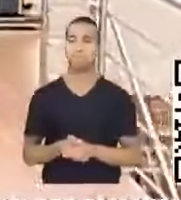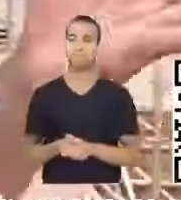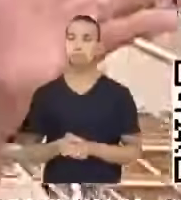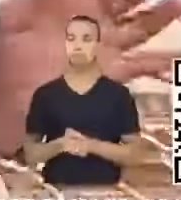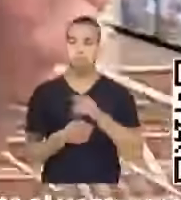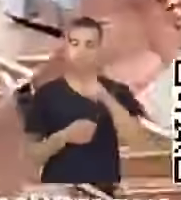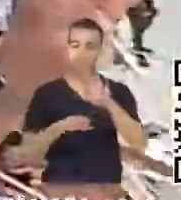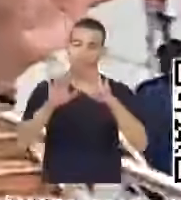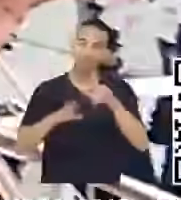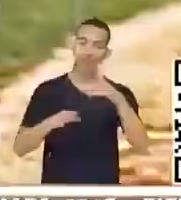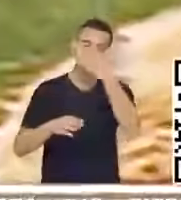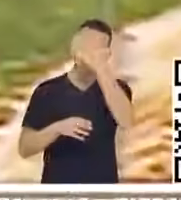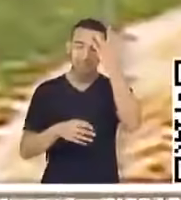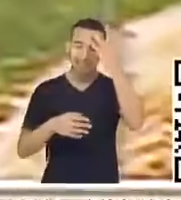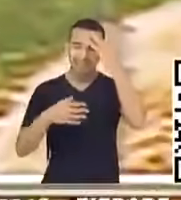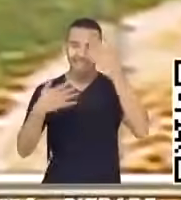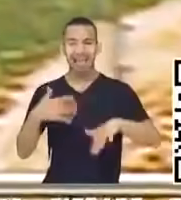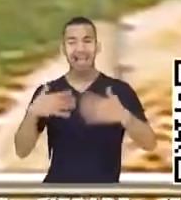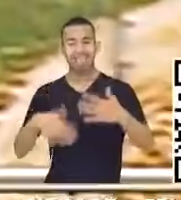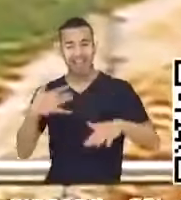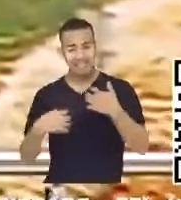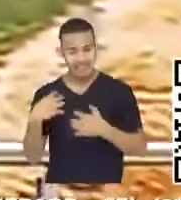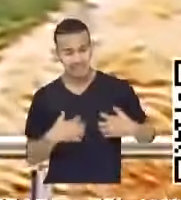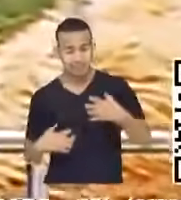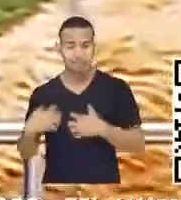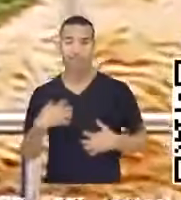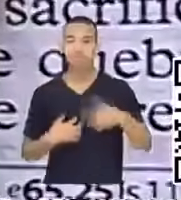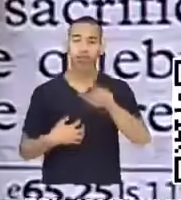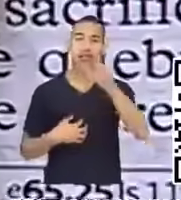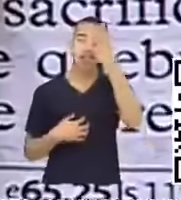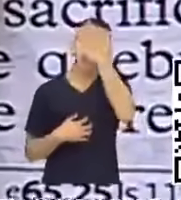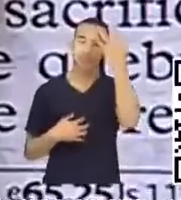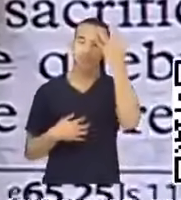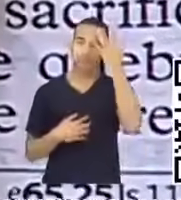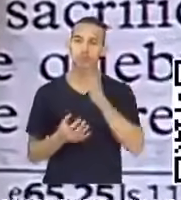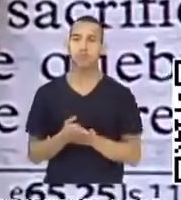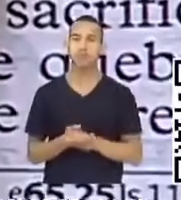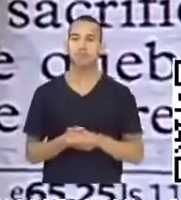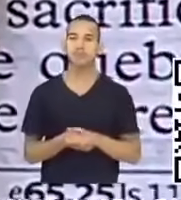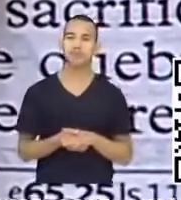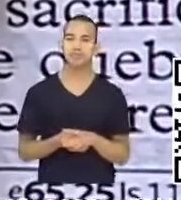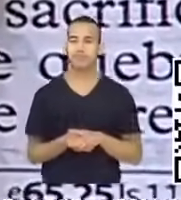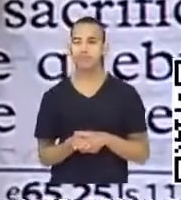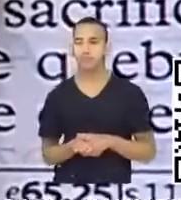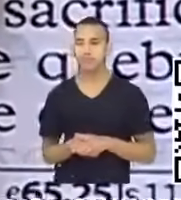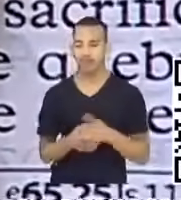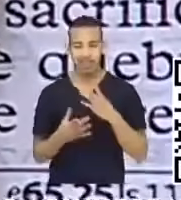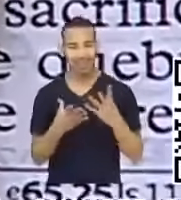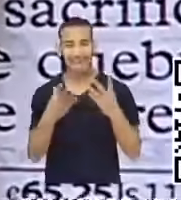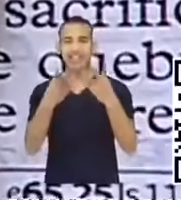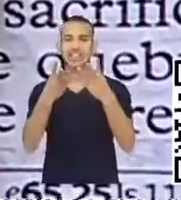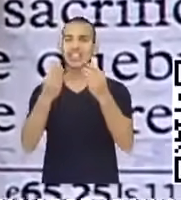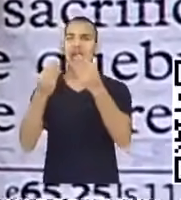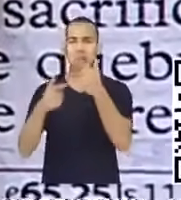e é por aí o aflito o aflito é aquele que é que tá cheio